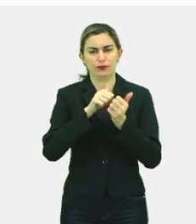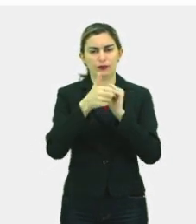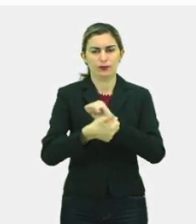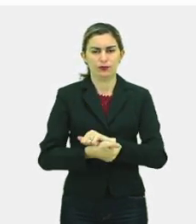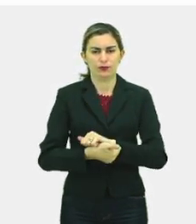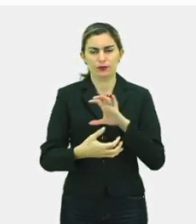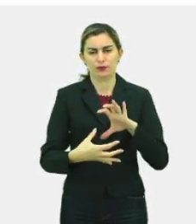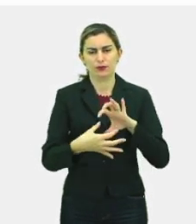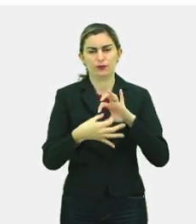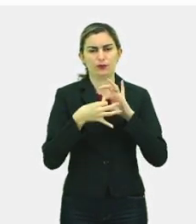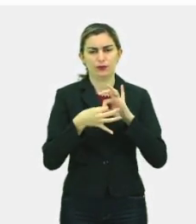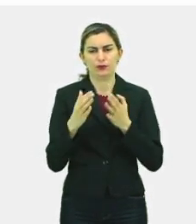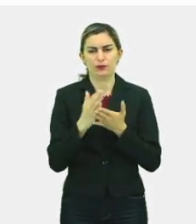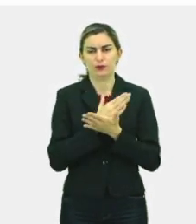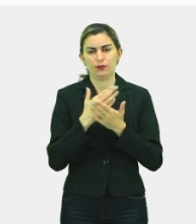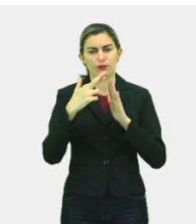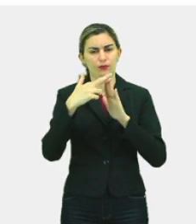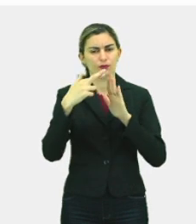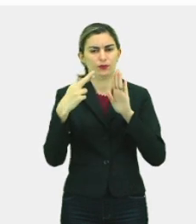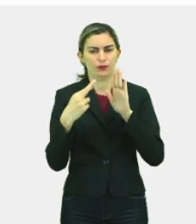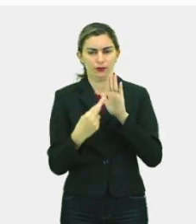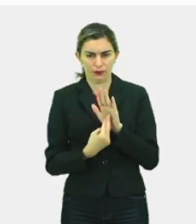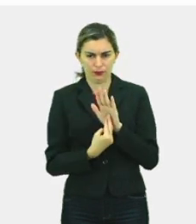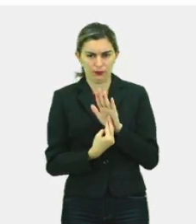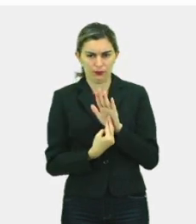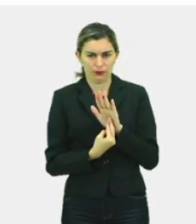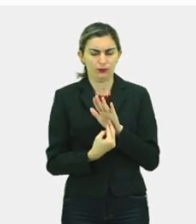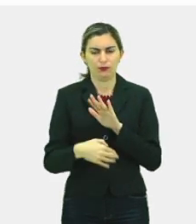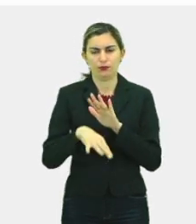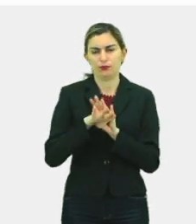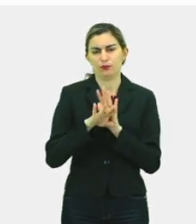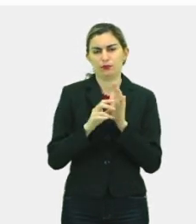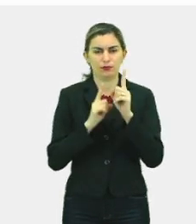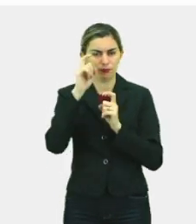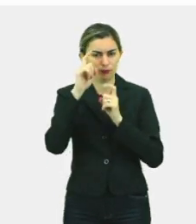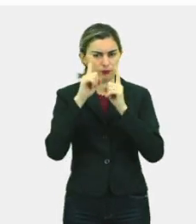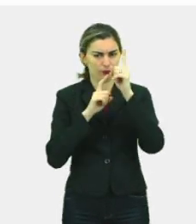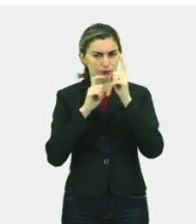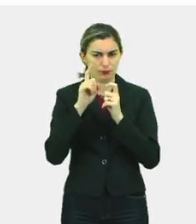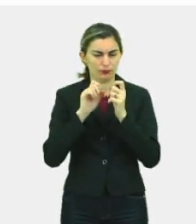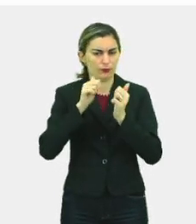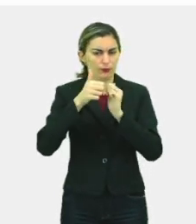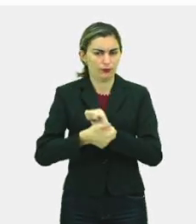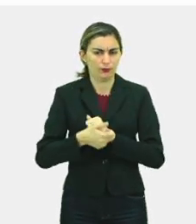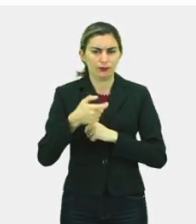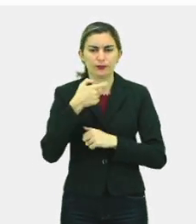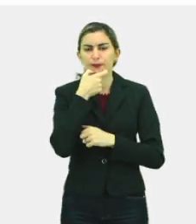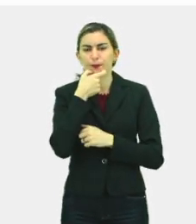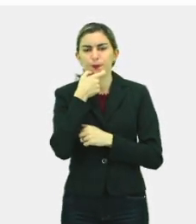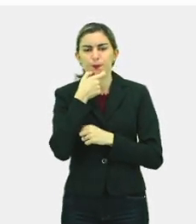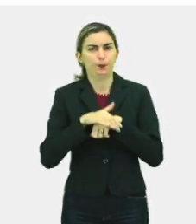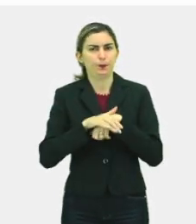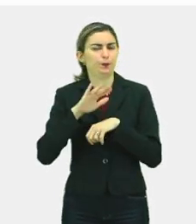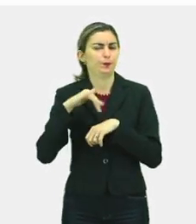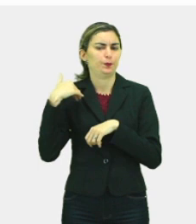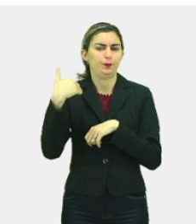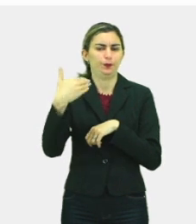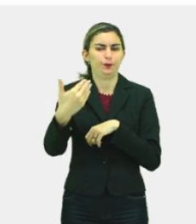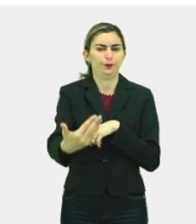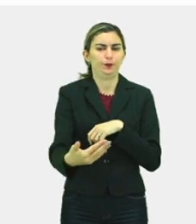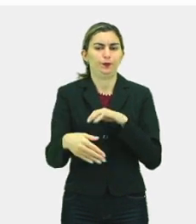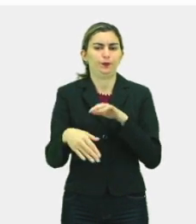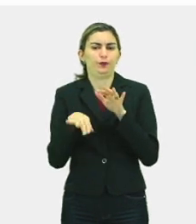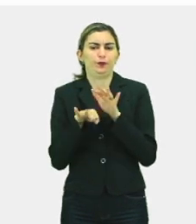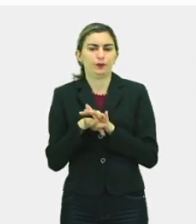atlético, vinculado a algumas regras, chegando à expressão sport, em inglês, né? Mais